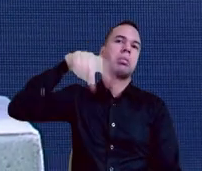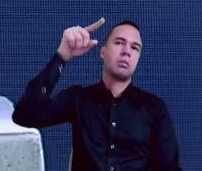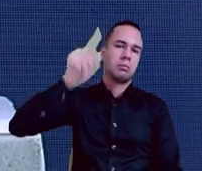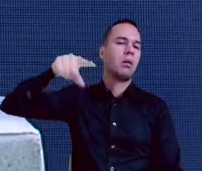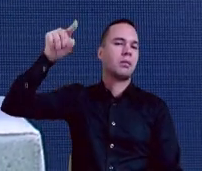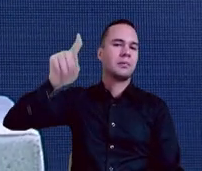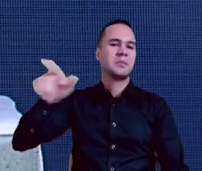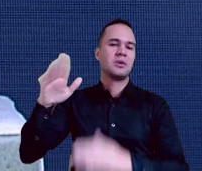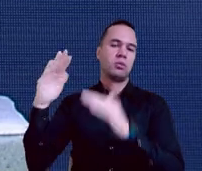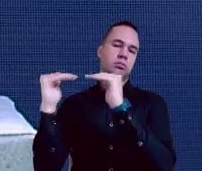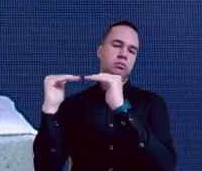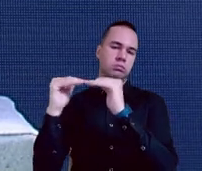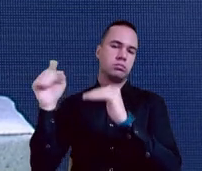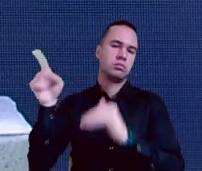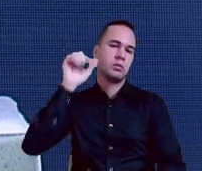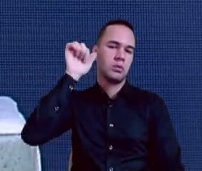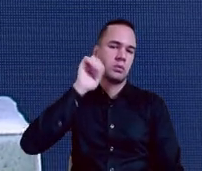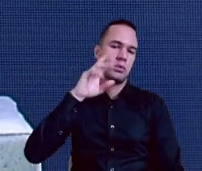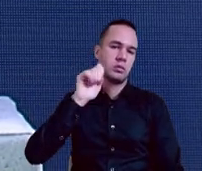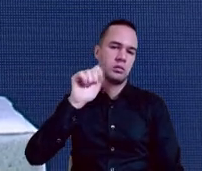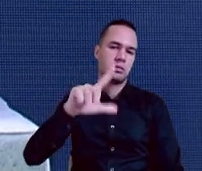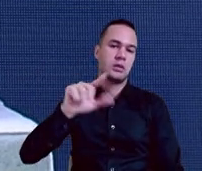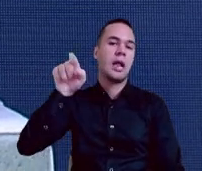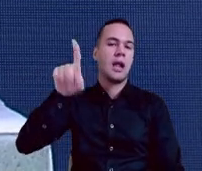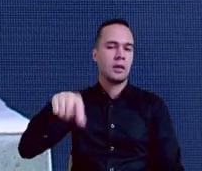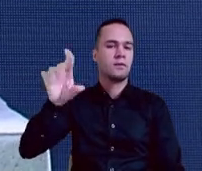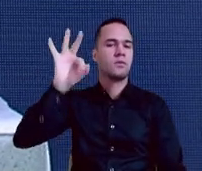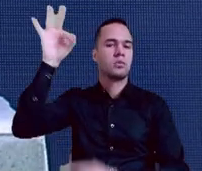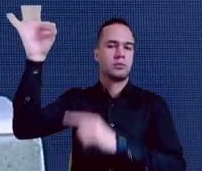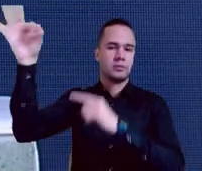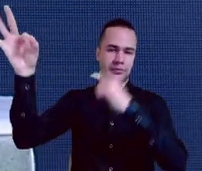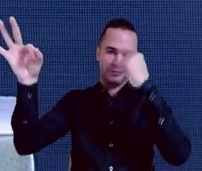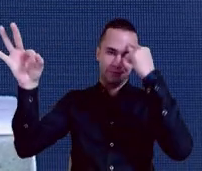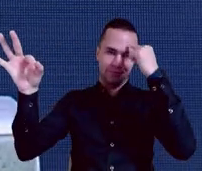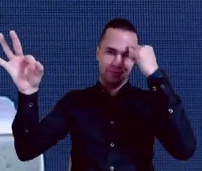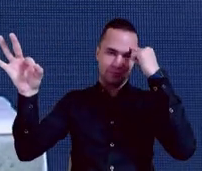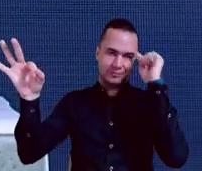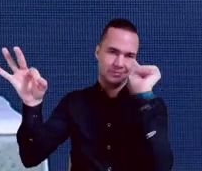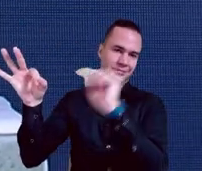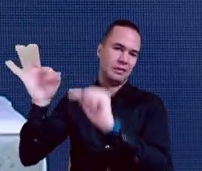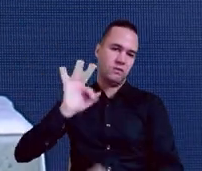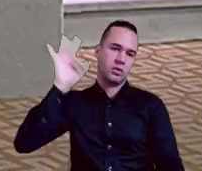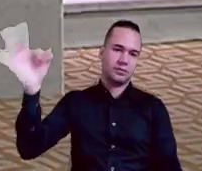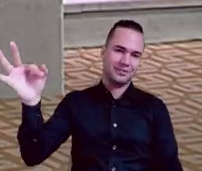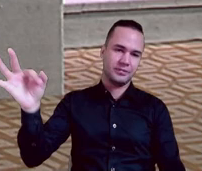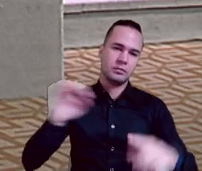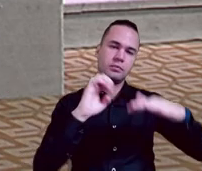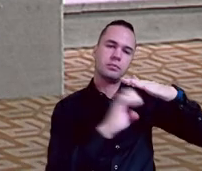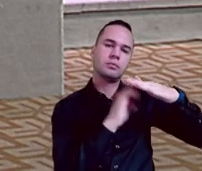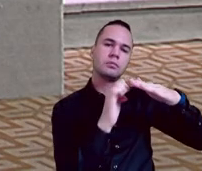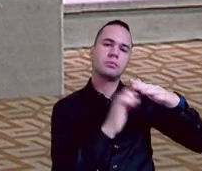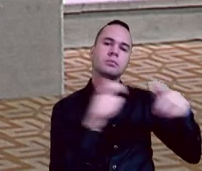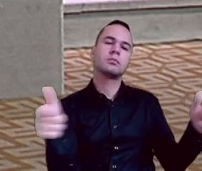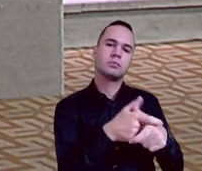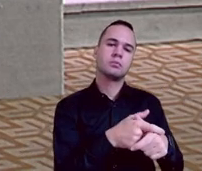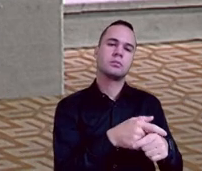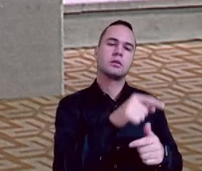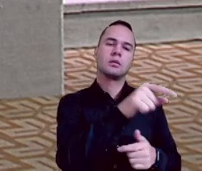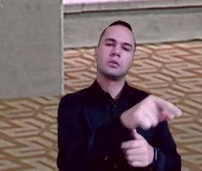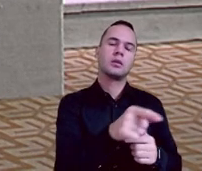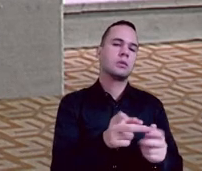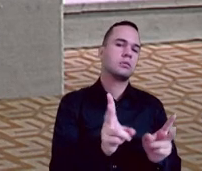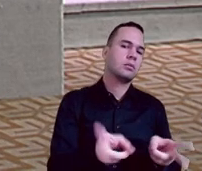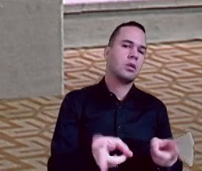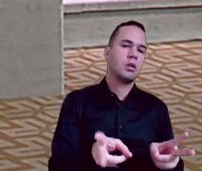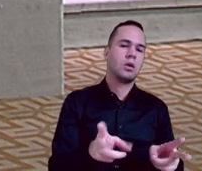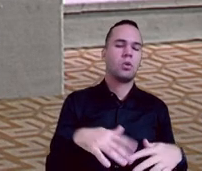a visão que é de longo prazo se a gente está investindo empresas que empresas pequenas seja no estágio City no estágio